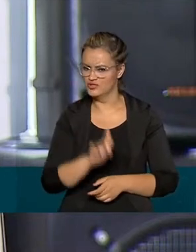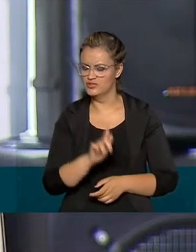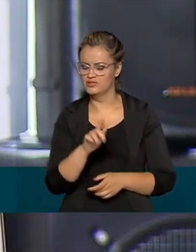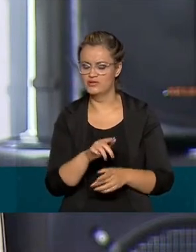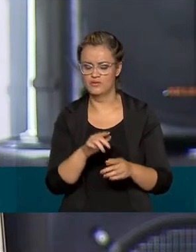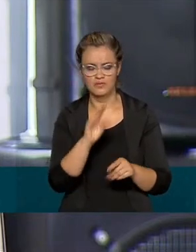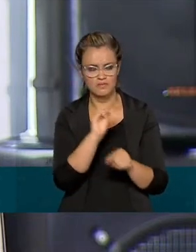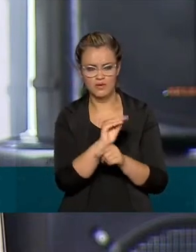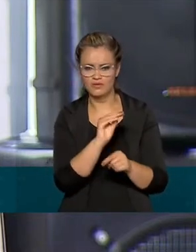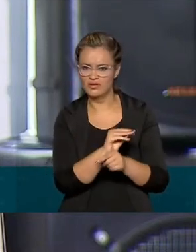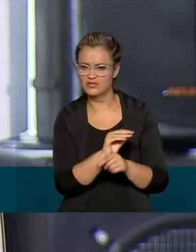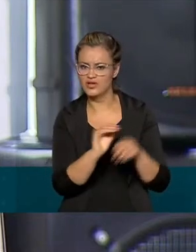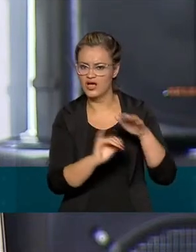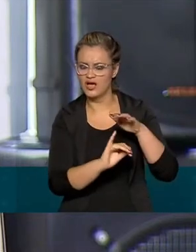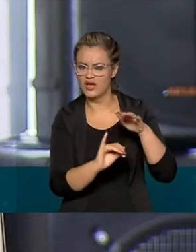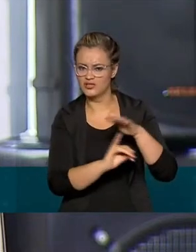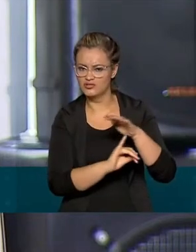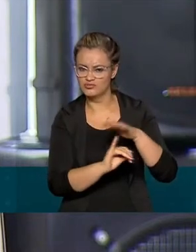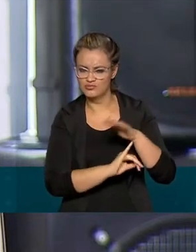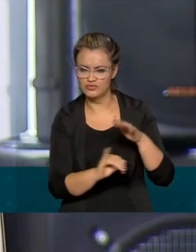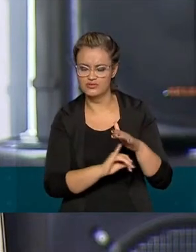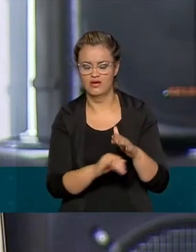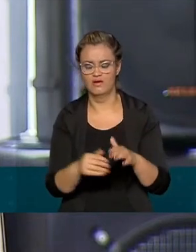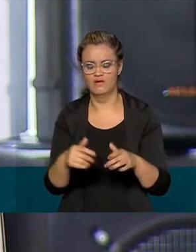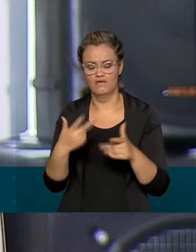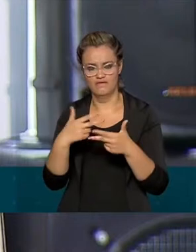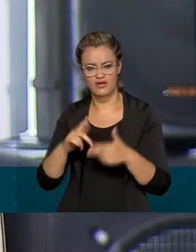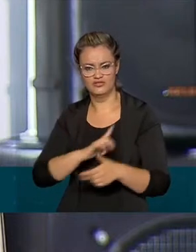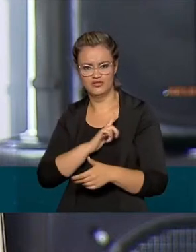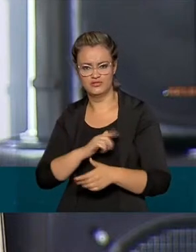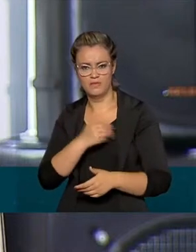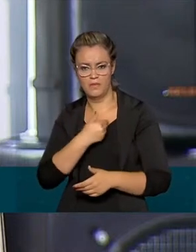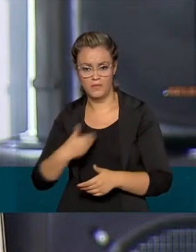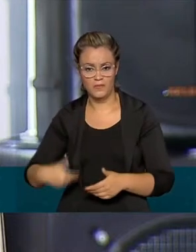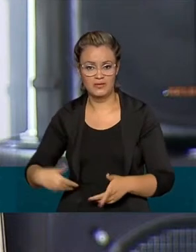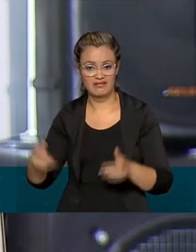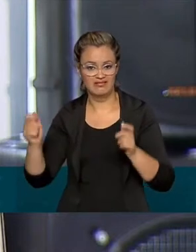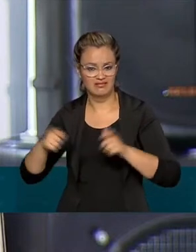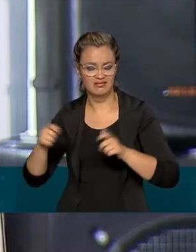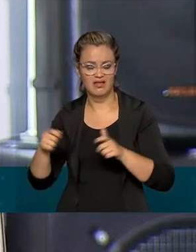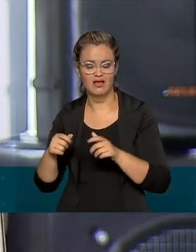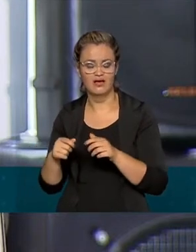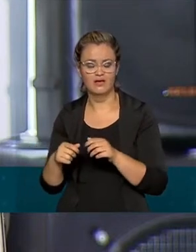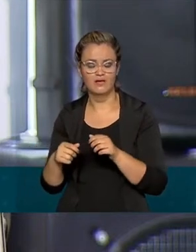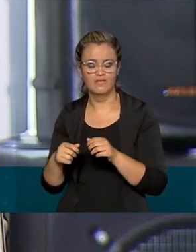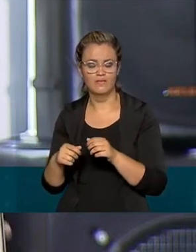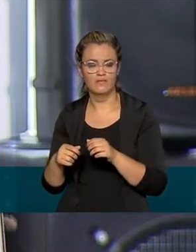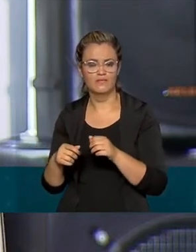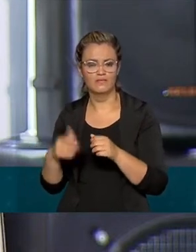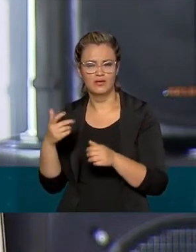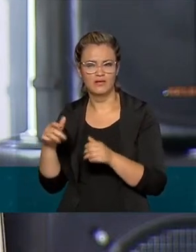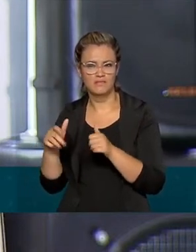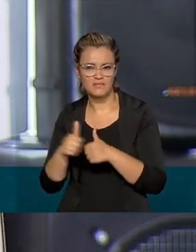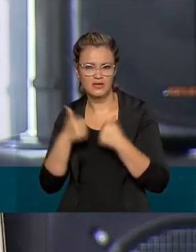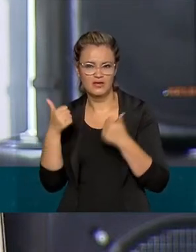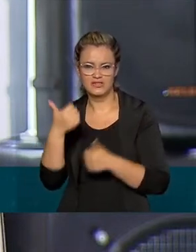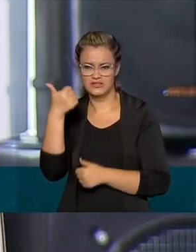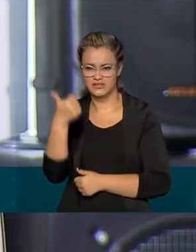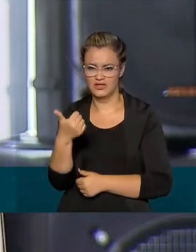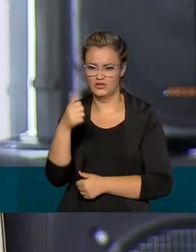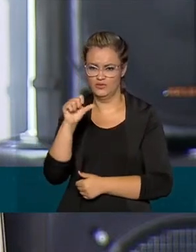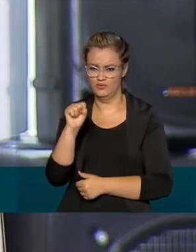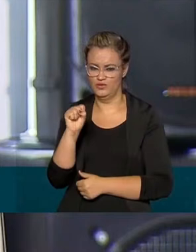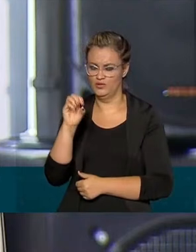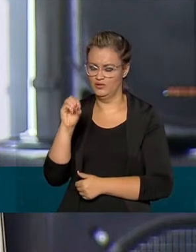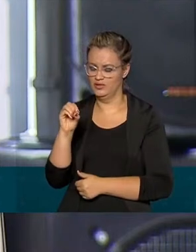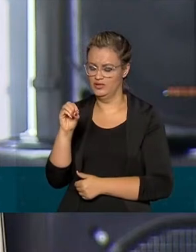protegendo a instituição e a administração pública, possibilitando a recuperação de quase 180 milhões de